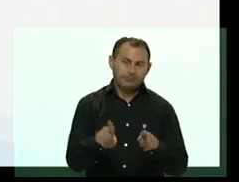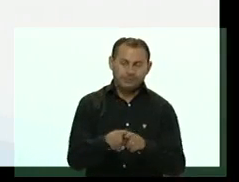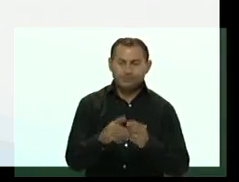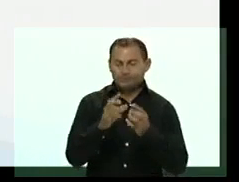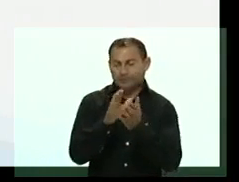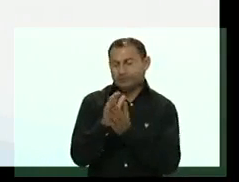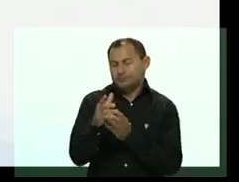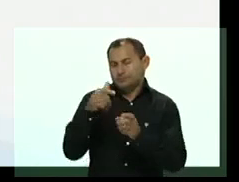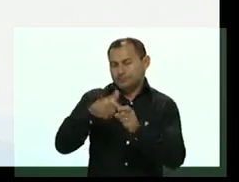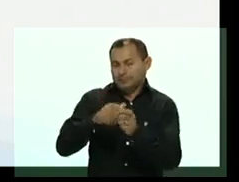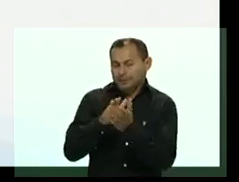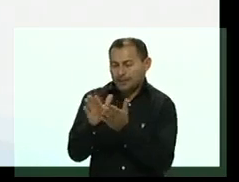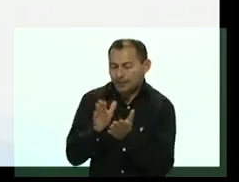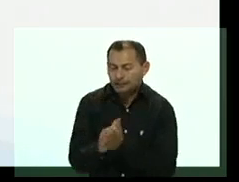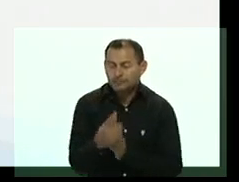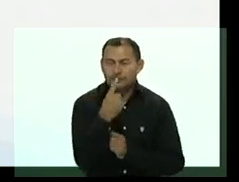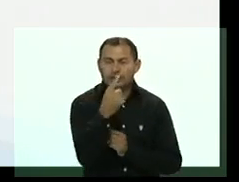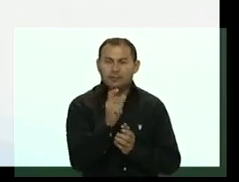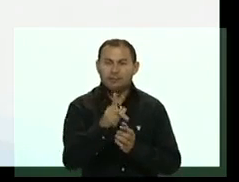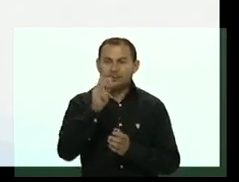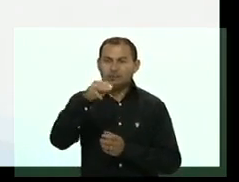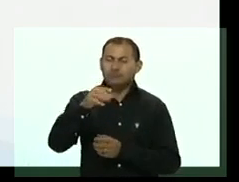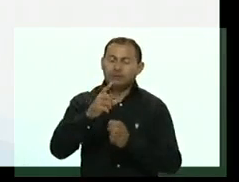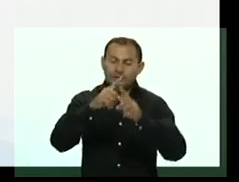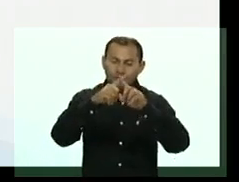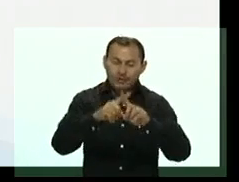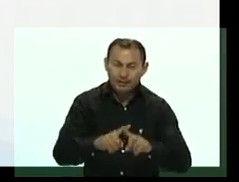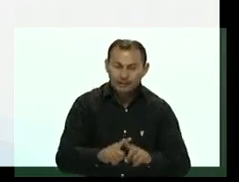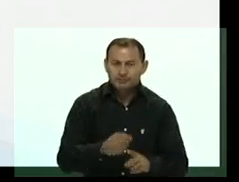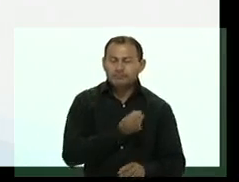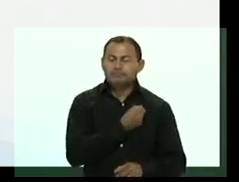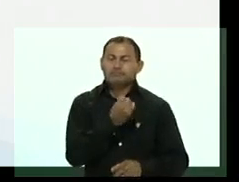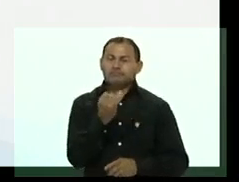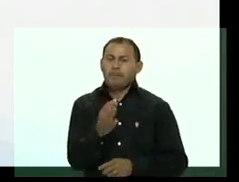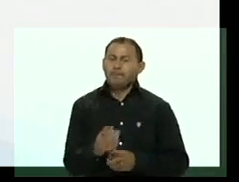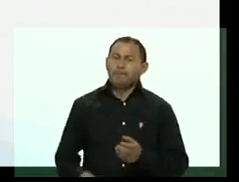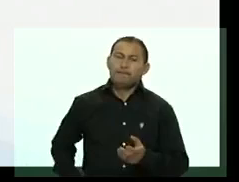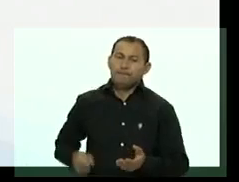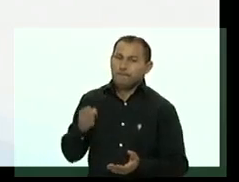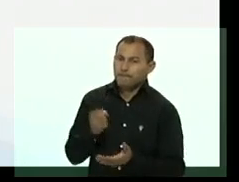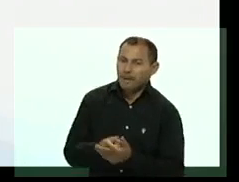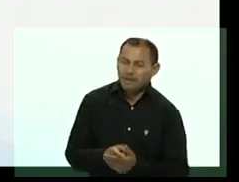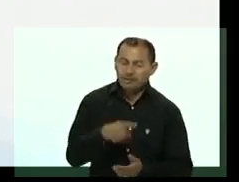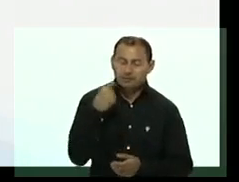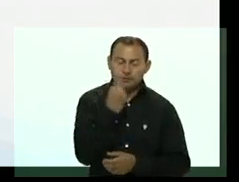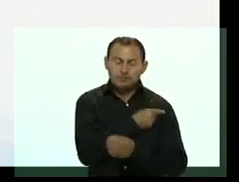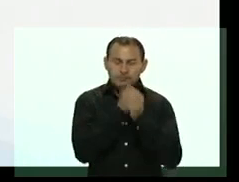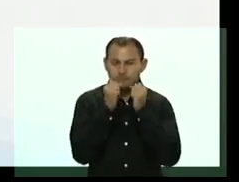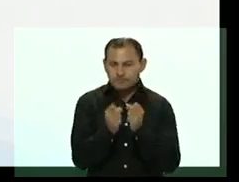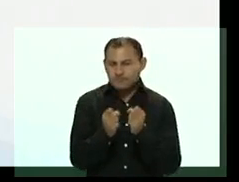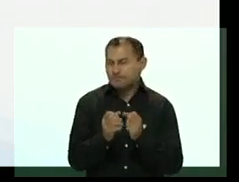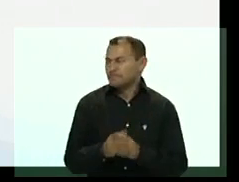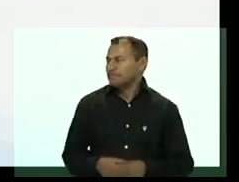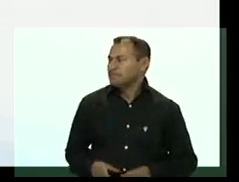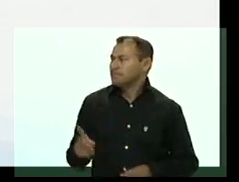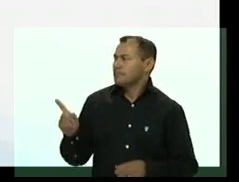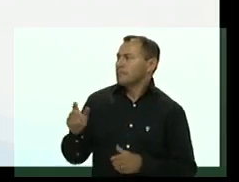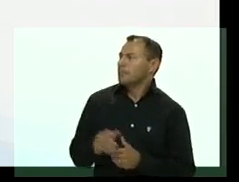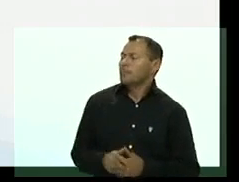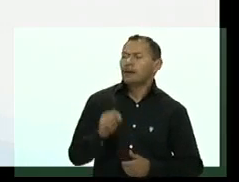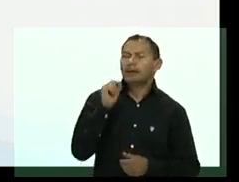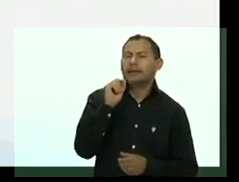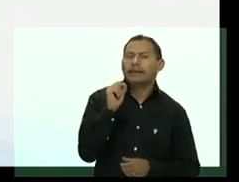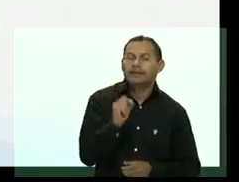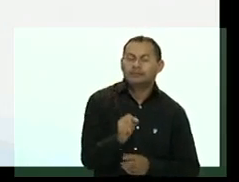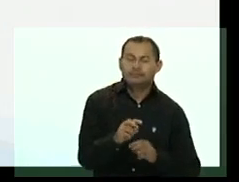igual aos litros por quilômetro vezes a quantidade paga. Então, nós podemos dizer o seguinte, quem